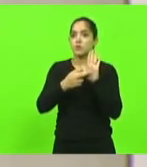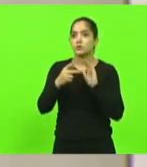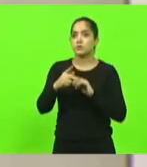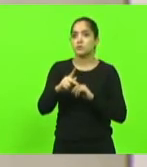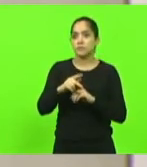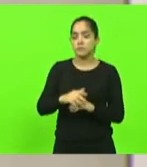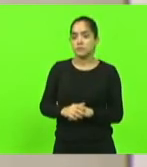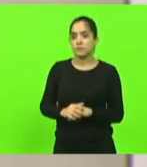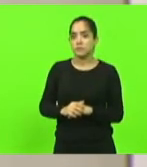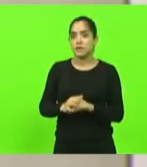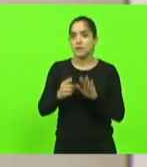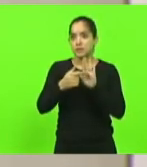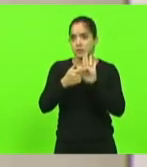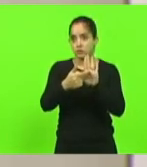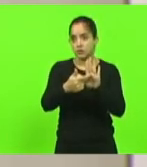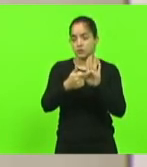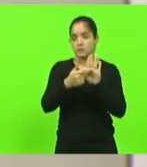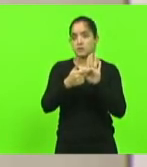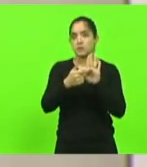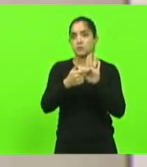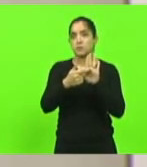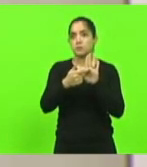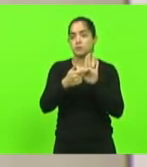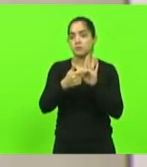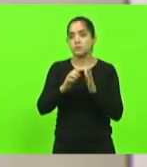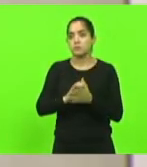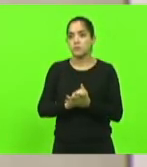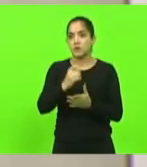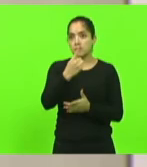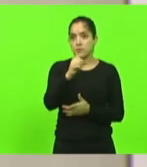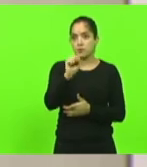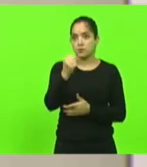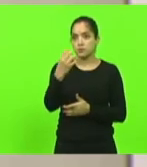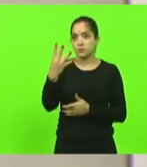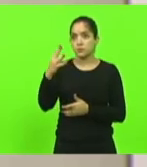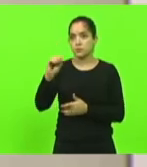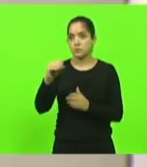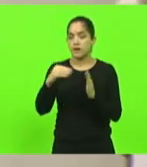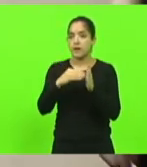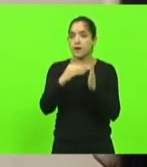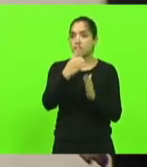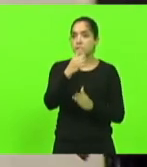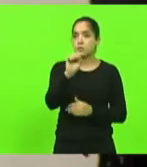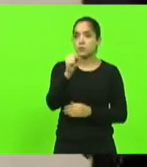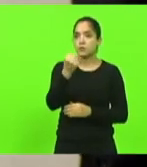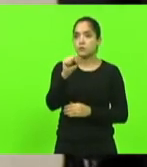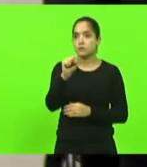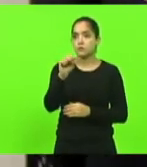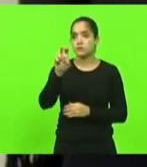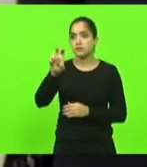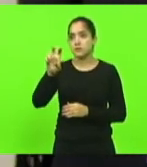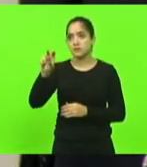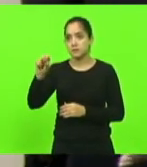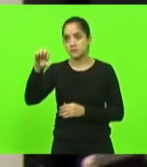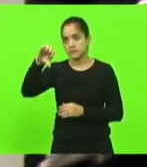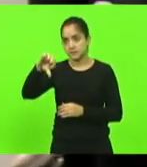seguintes indicações. Indicações 1840 a 1859.